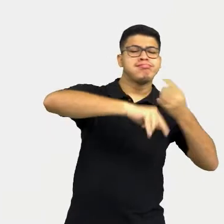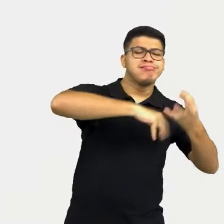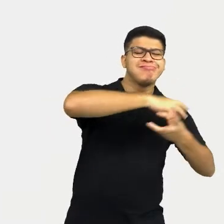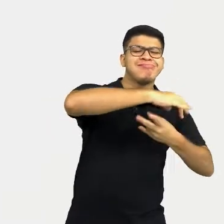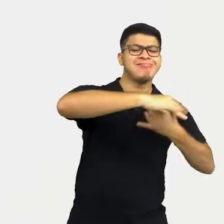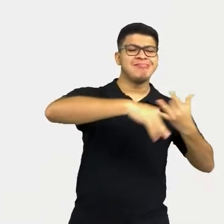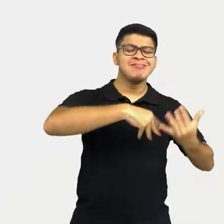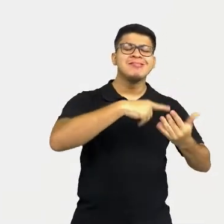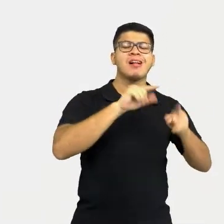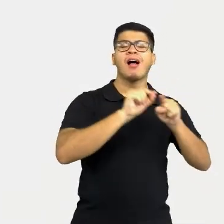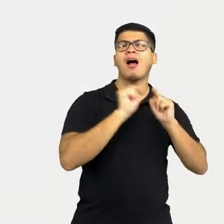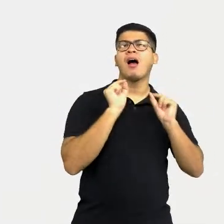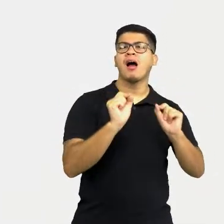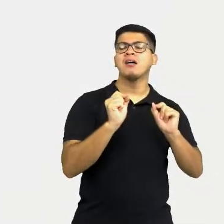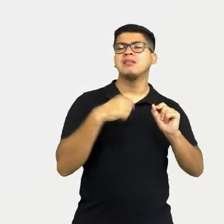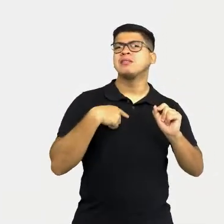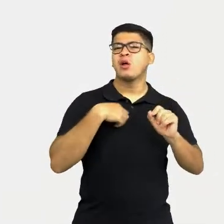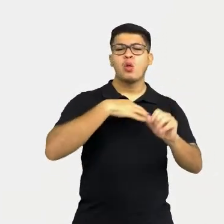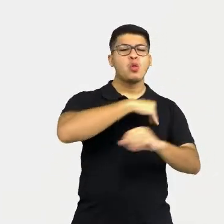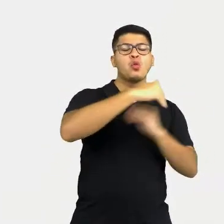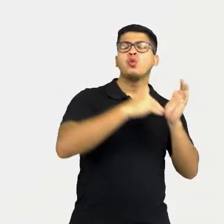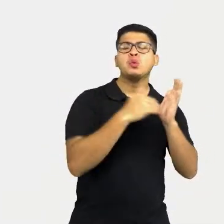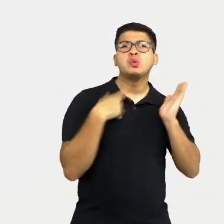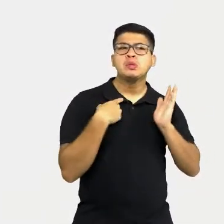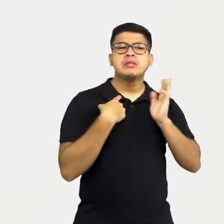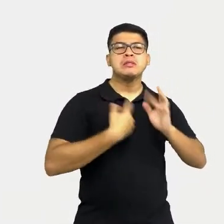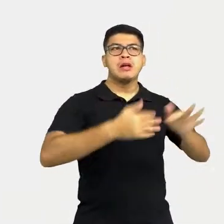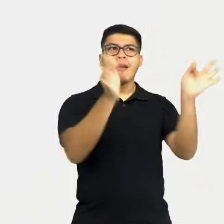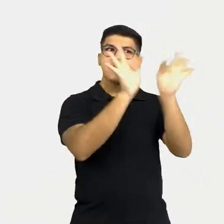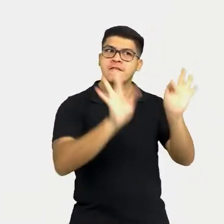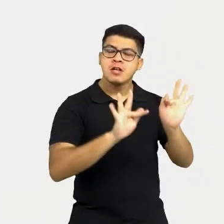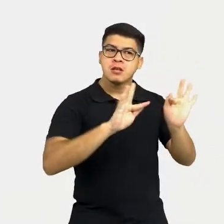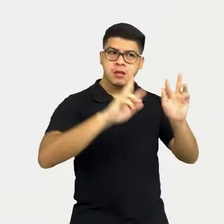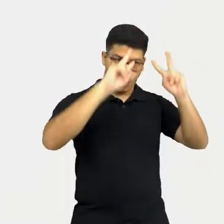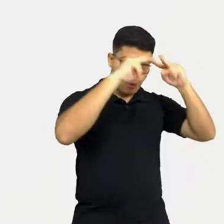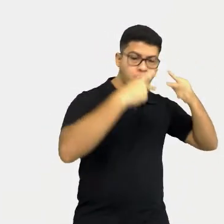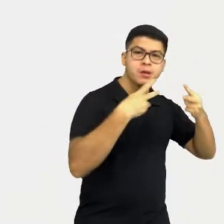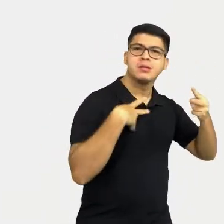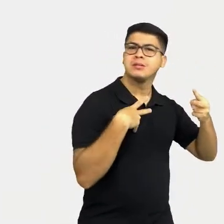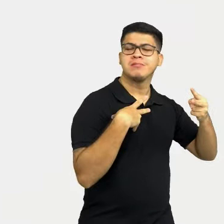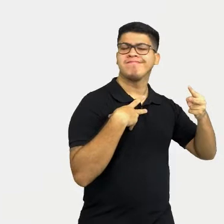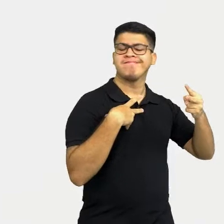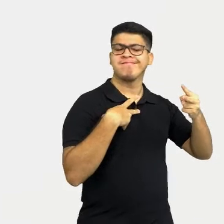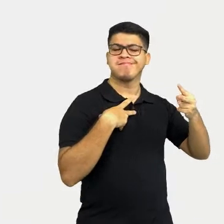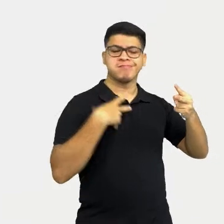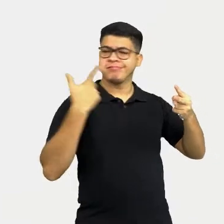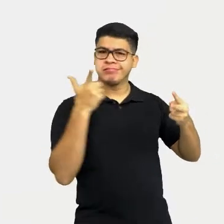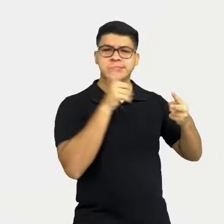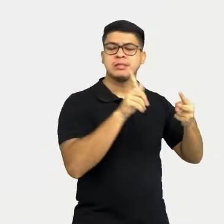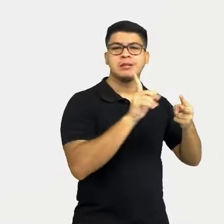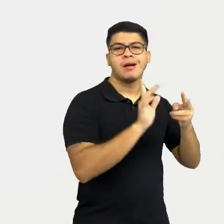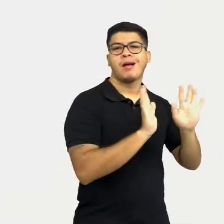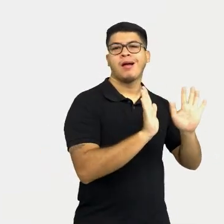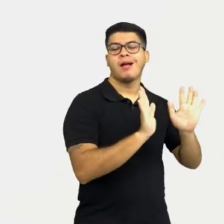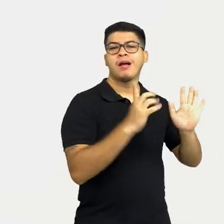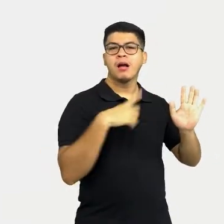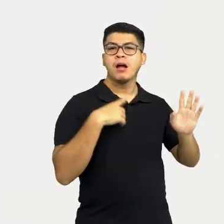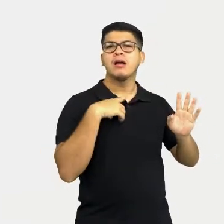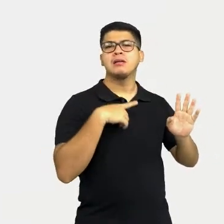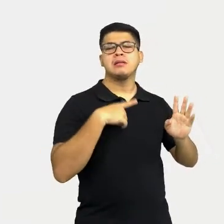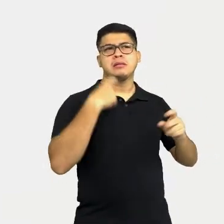ele vai perceber que tudo aquilo que a razão prometeu para a felicidade humana não foi cumprida. né, nós chegamos num momento